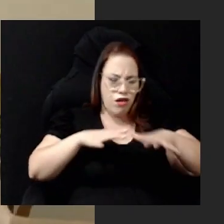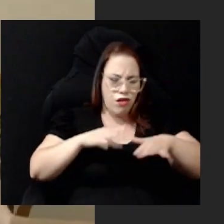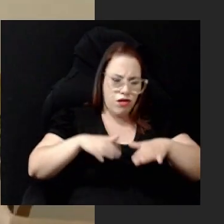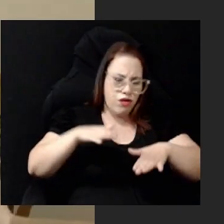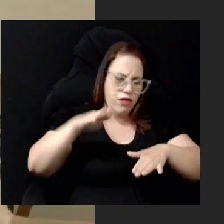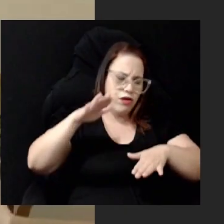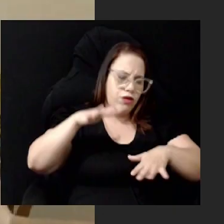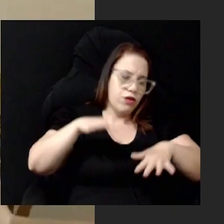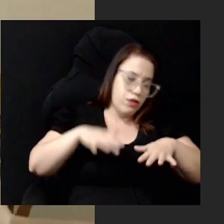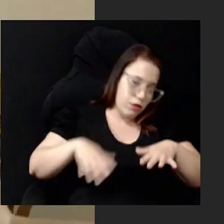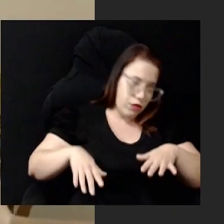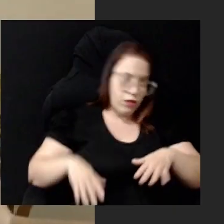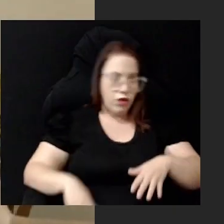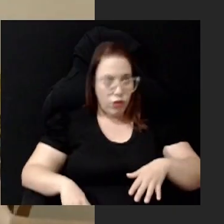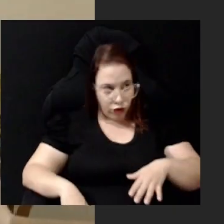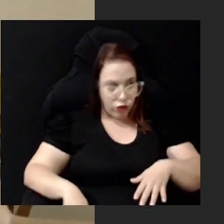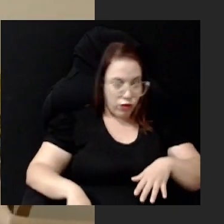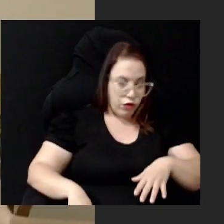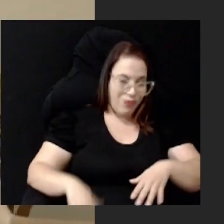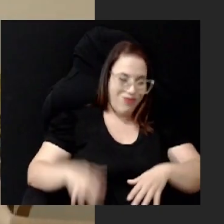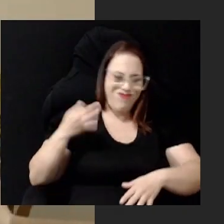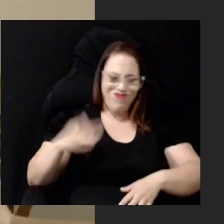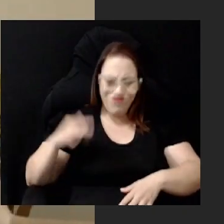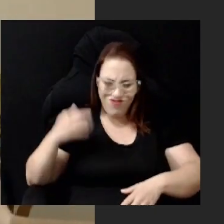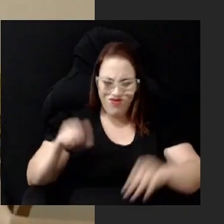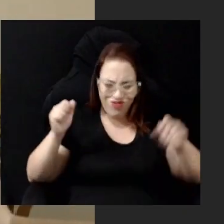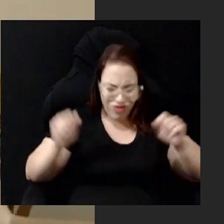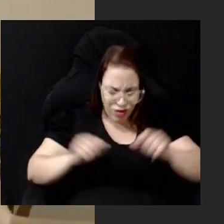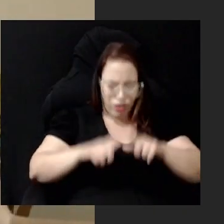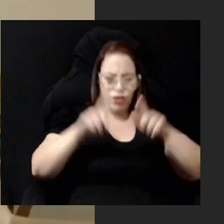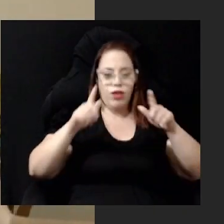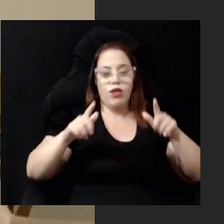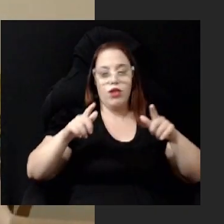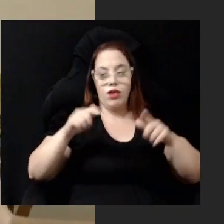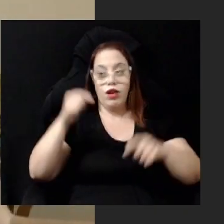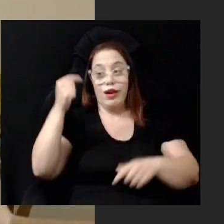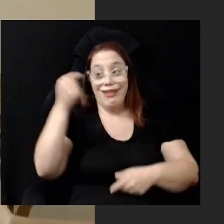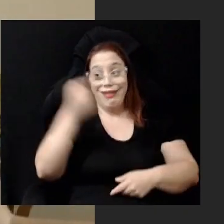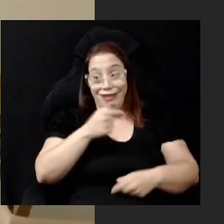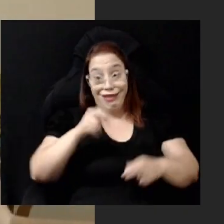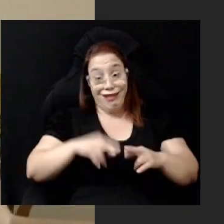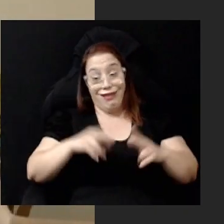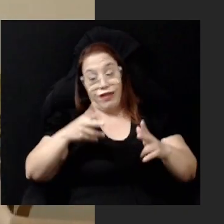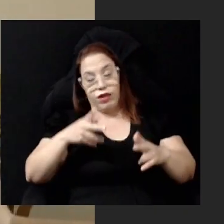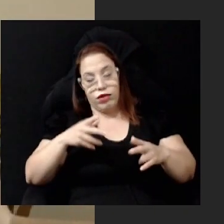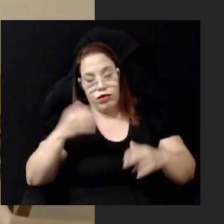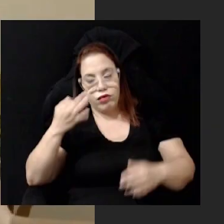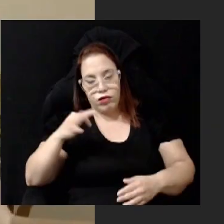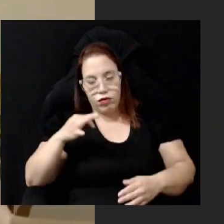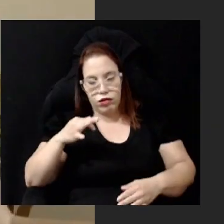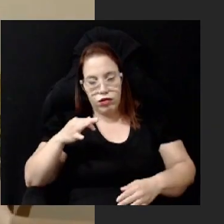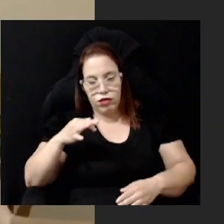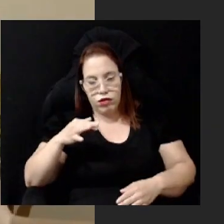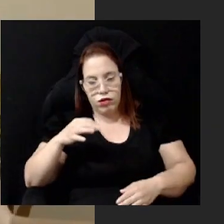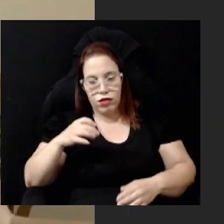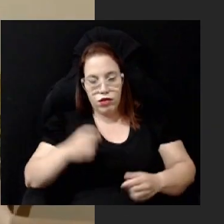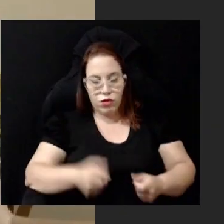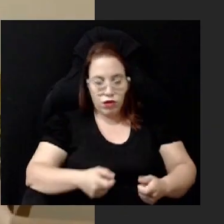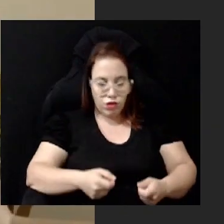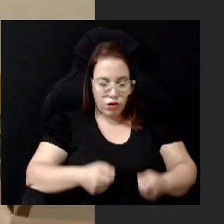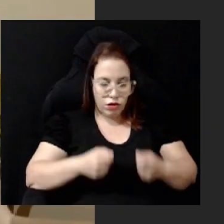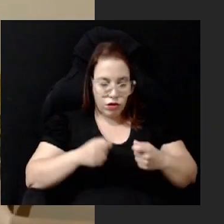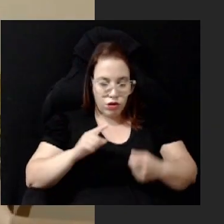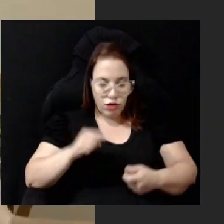dia. Quanto mais eu me movimento, mais dor aparece. Mas essa diferença entre uma dor causada por